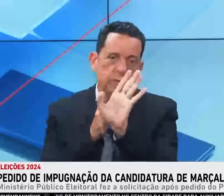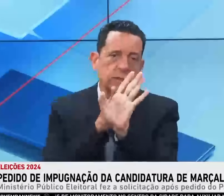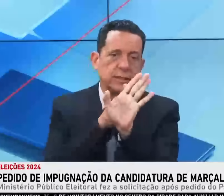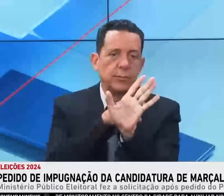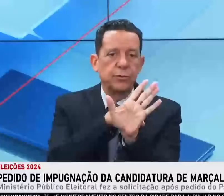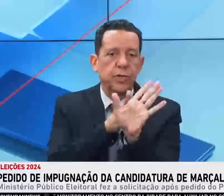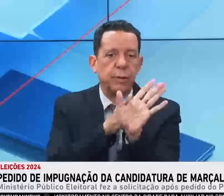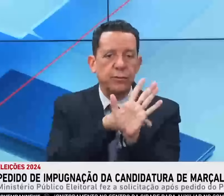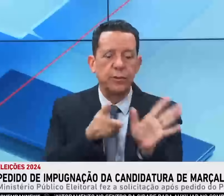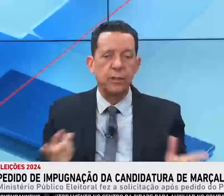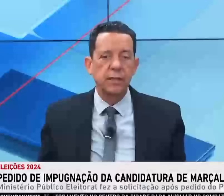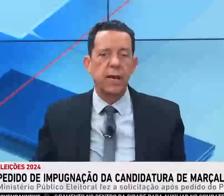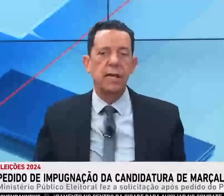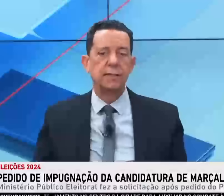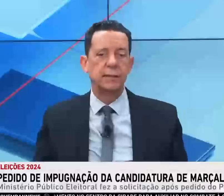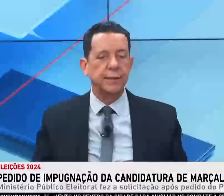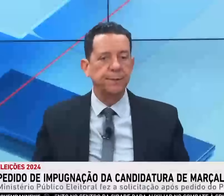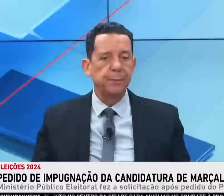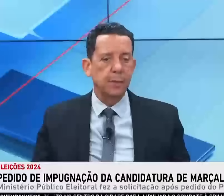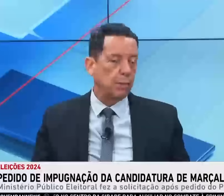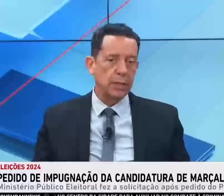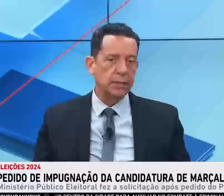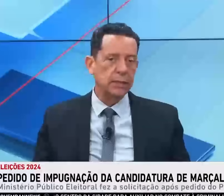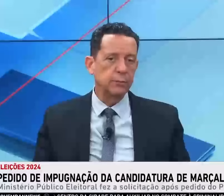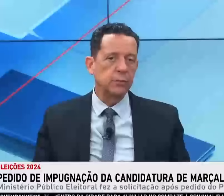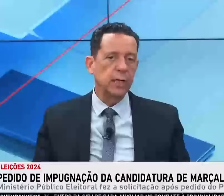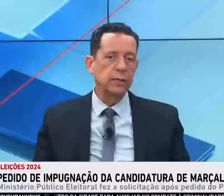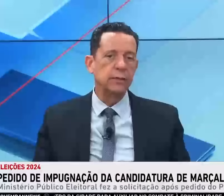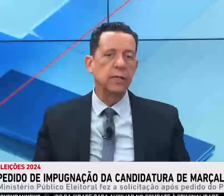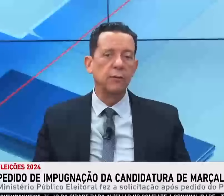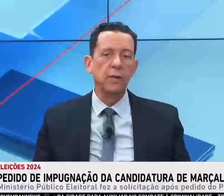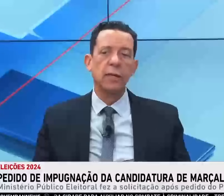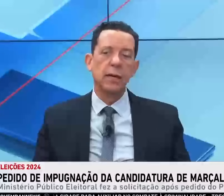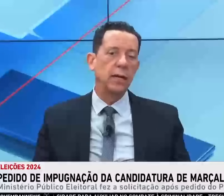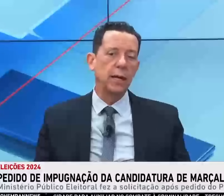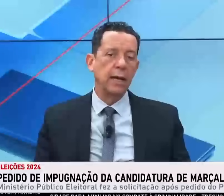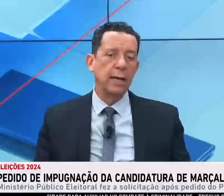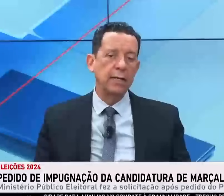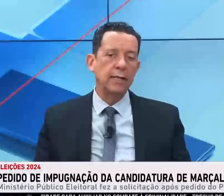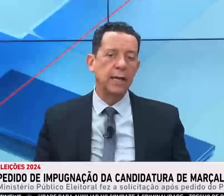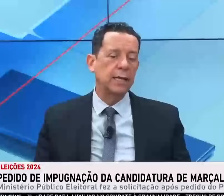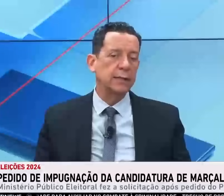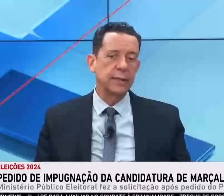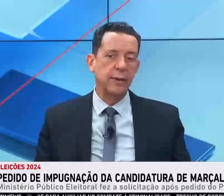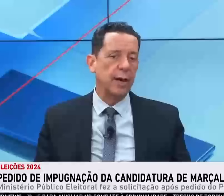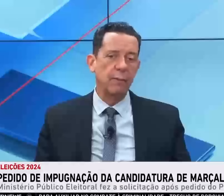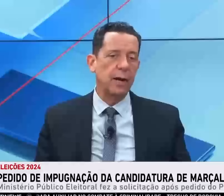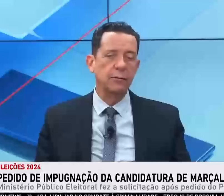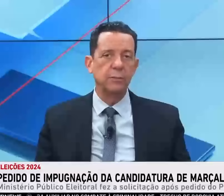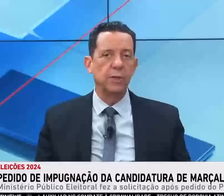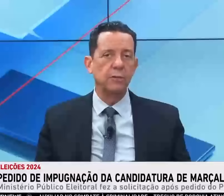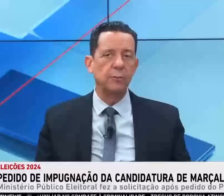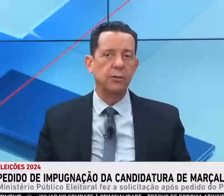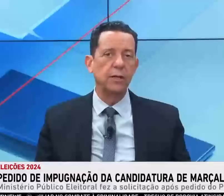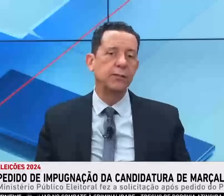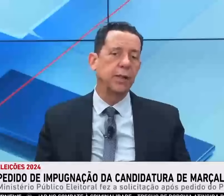todos esses impulsionamentos de graça né então uma inteligência muito grande então e e é esta tese que vai acabar no